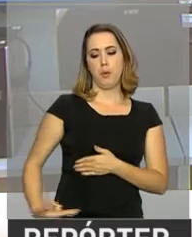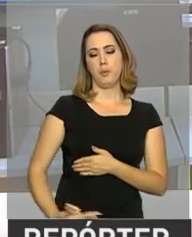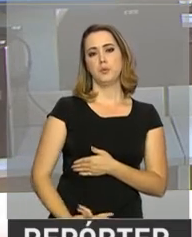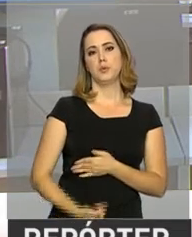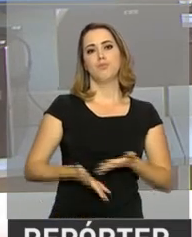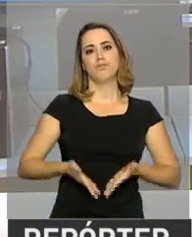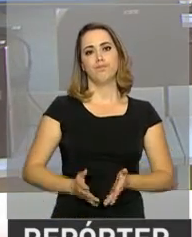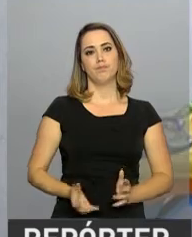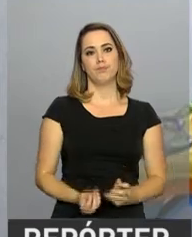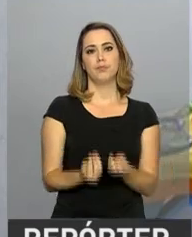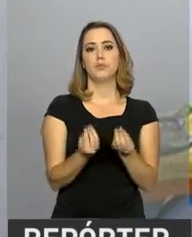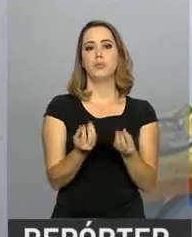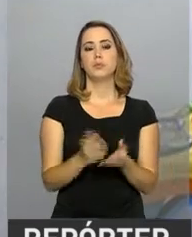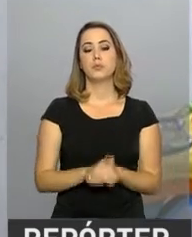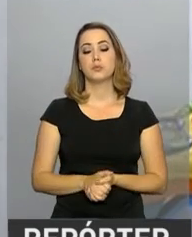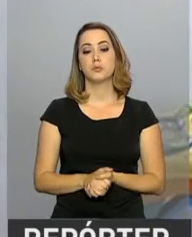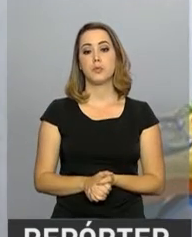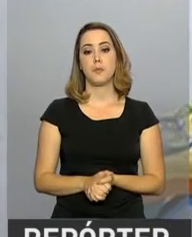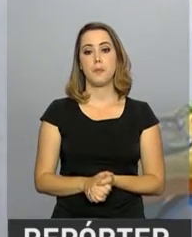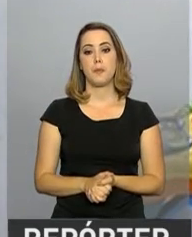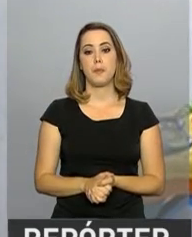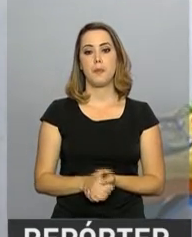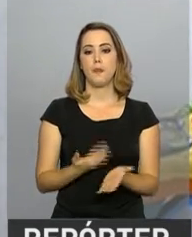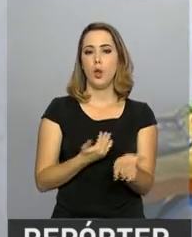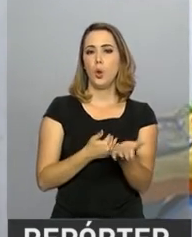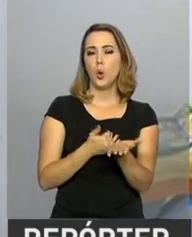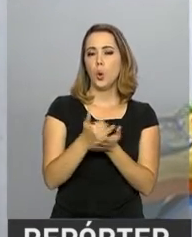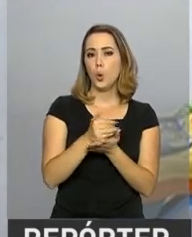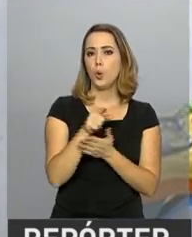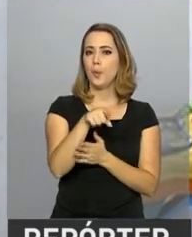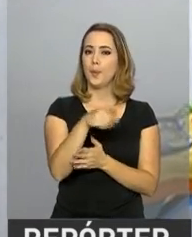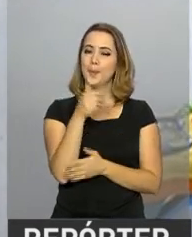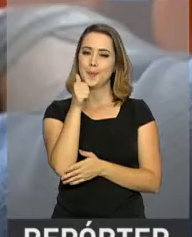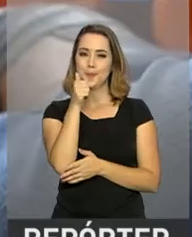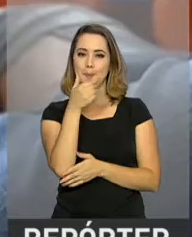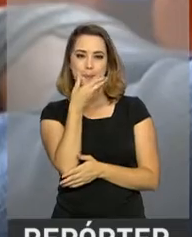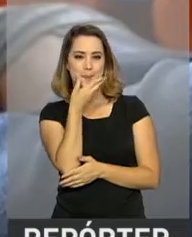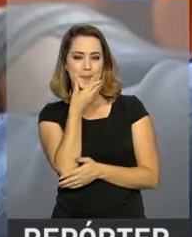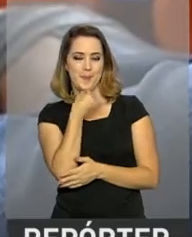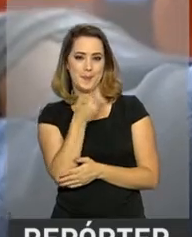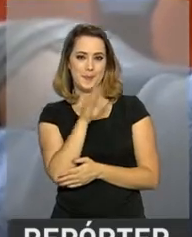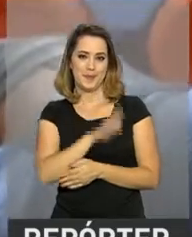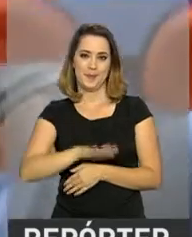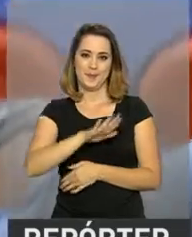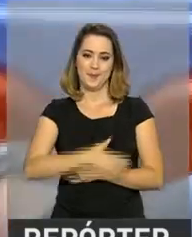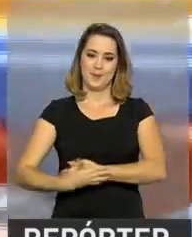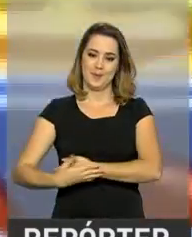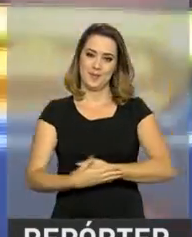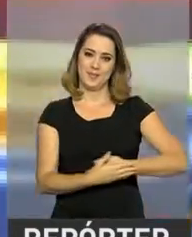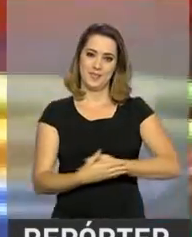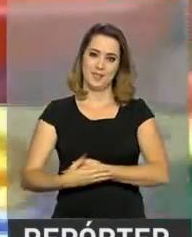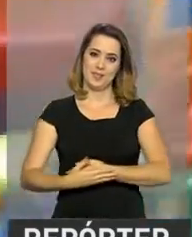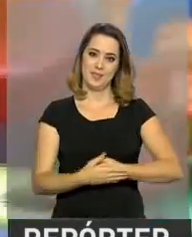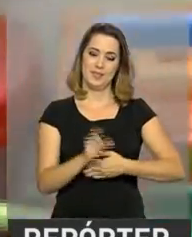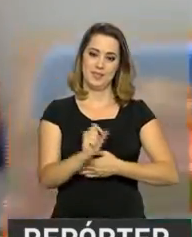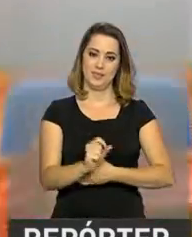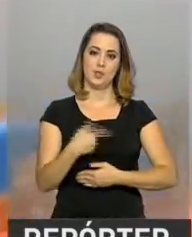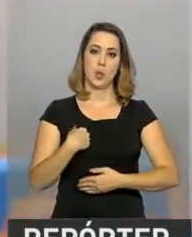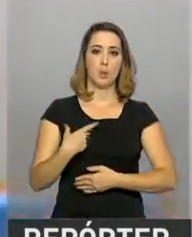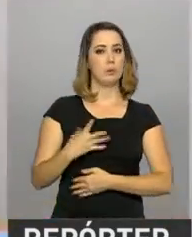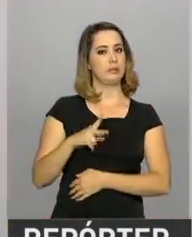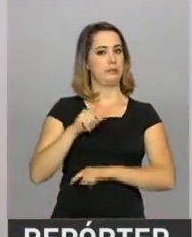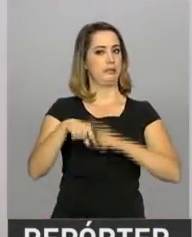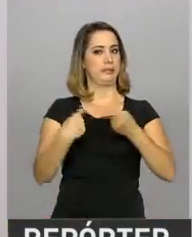país no início felipe estava assim meio tímido mas foi só ganhar um pouquinho de